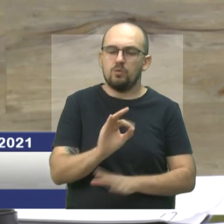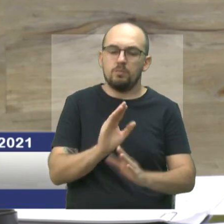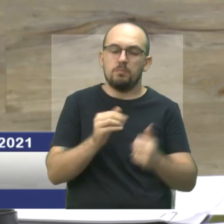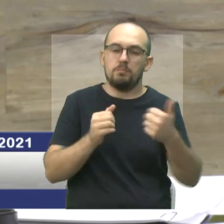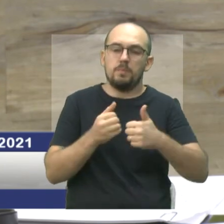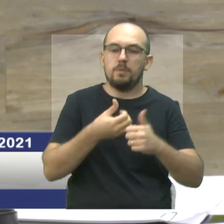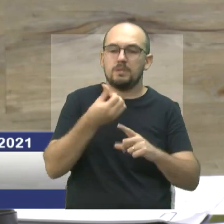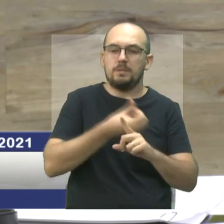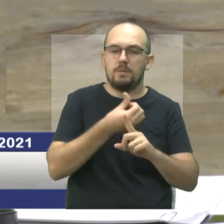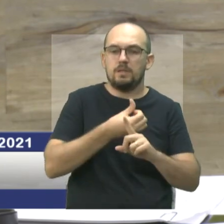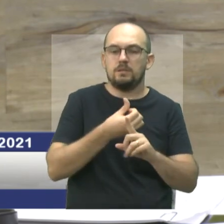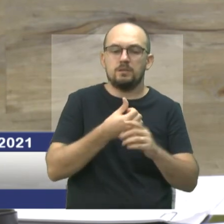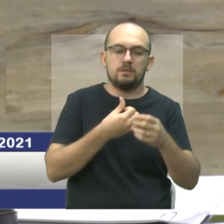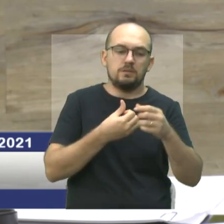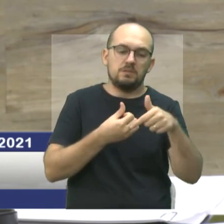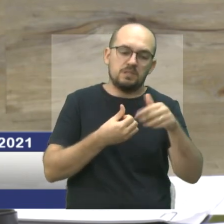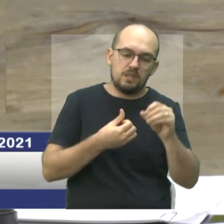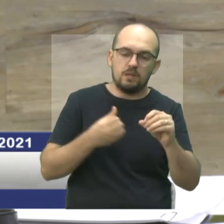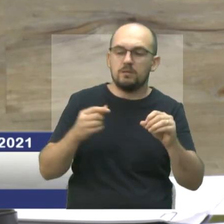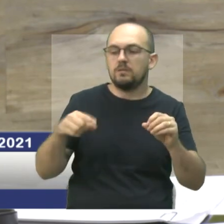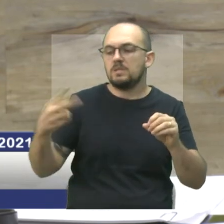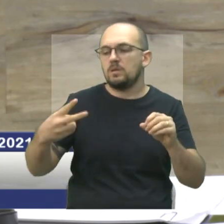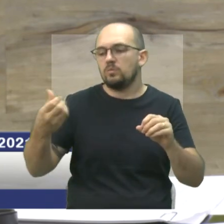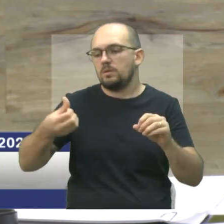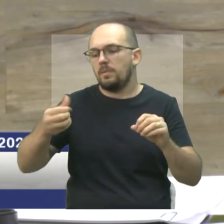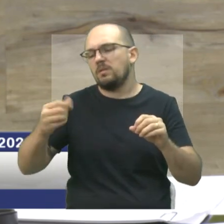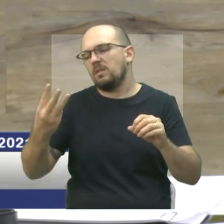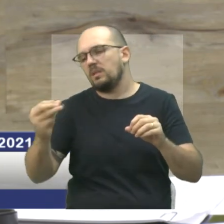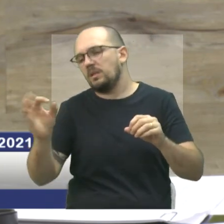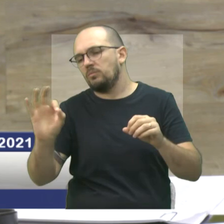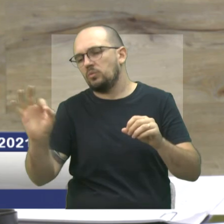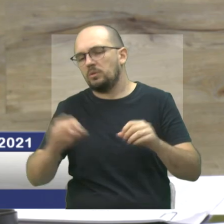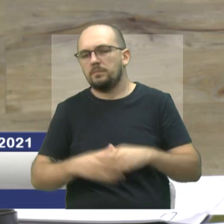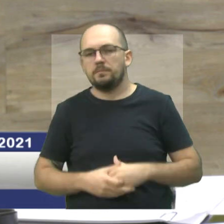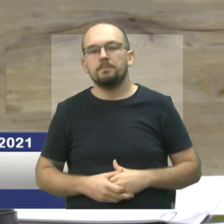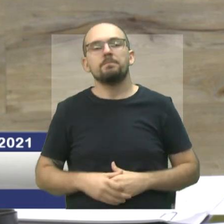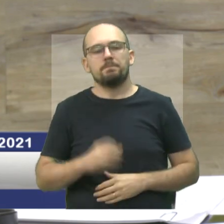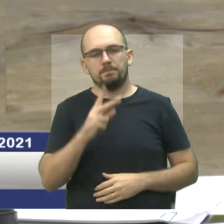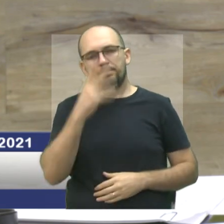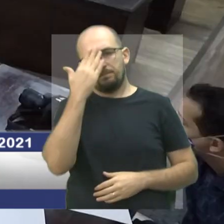E 30% no segundo semestre. Ok. Obrigado, Natália. Obrigado, presidente.